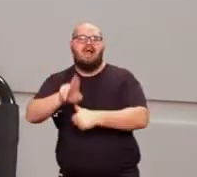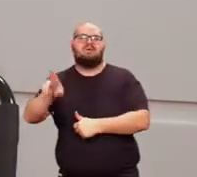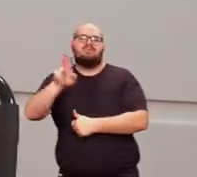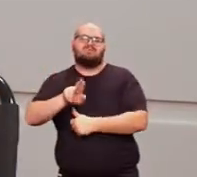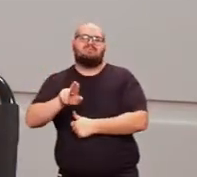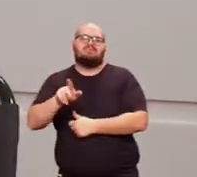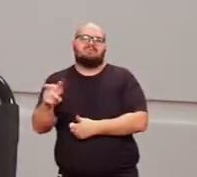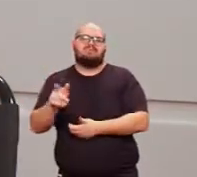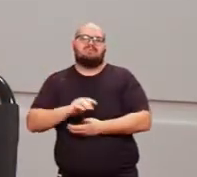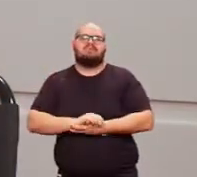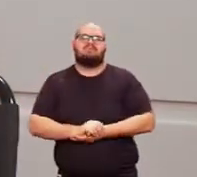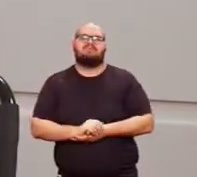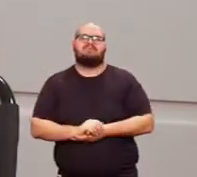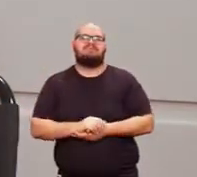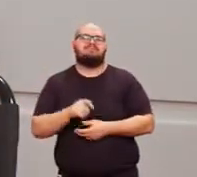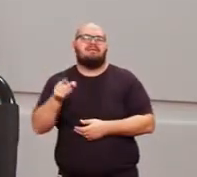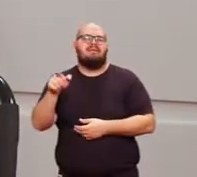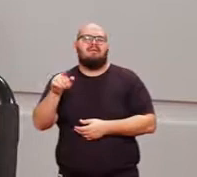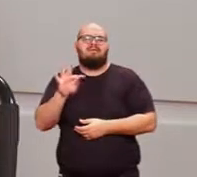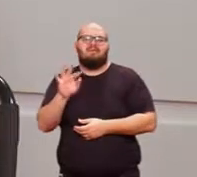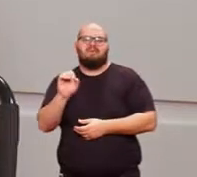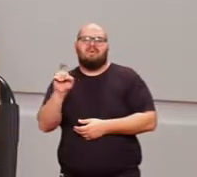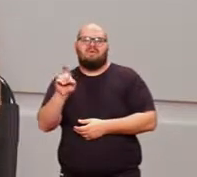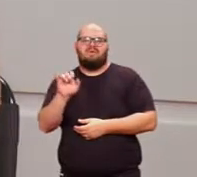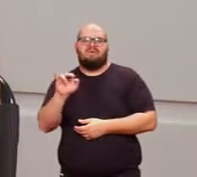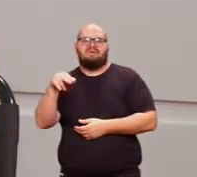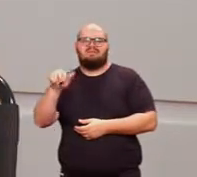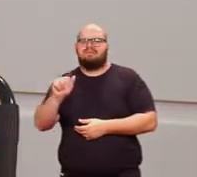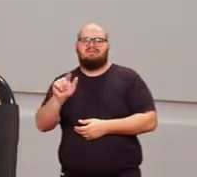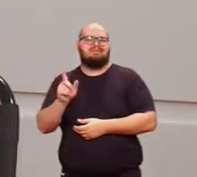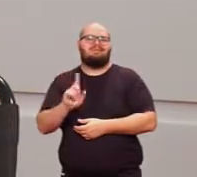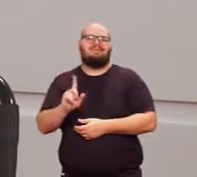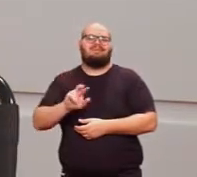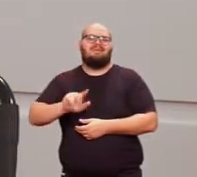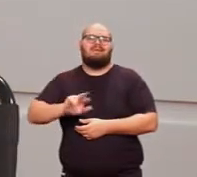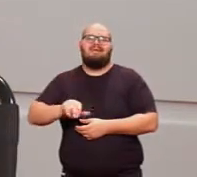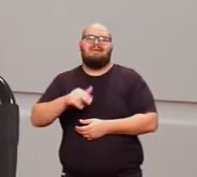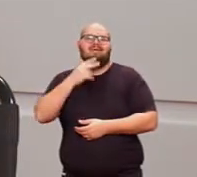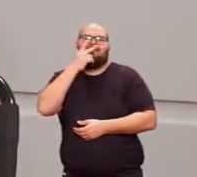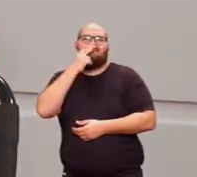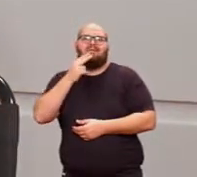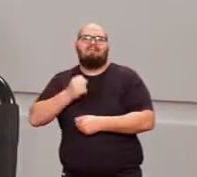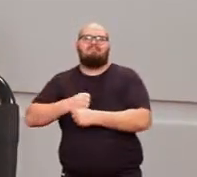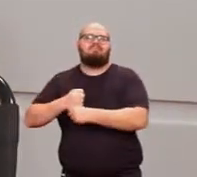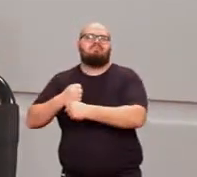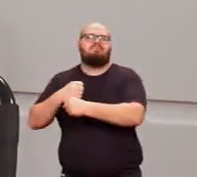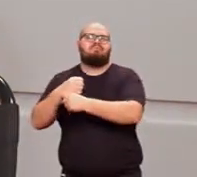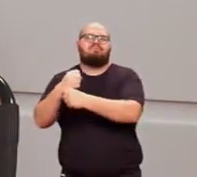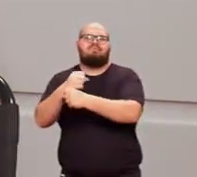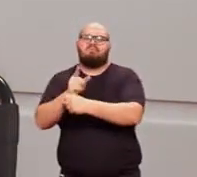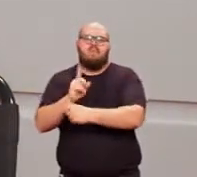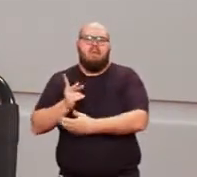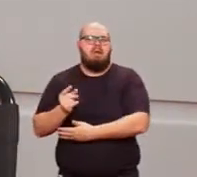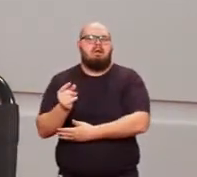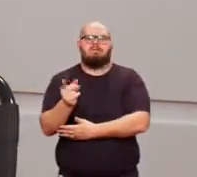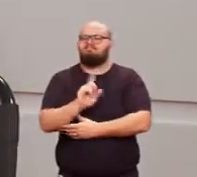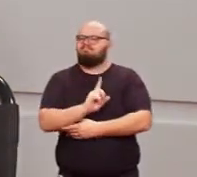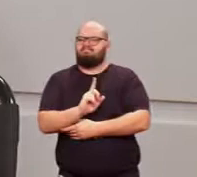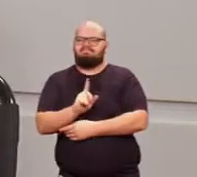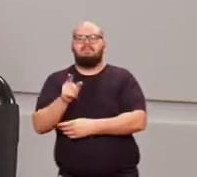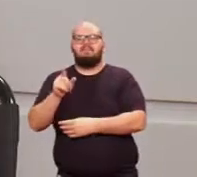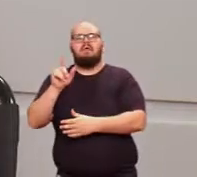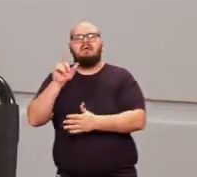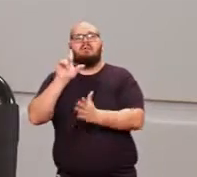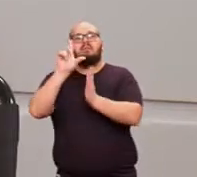então, melhorar com o uso dessa substância. Que ela não é uma substância extremamente duradoura, ela não